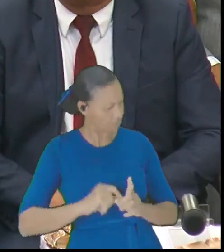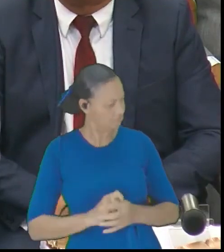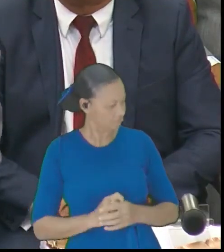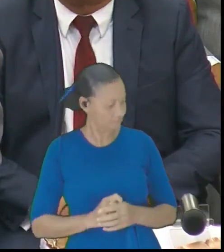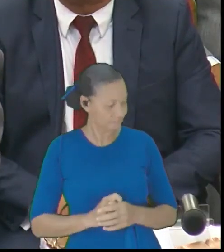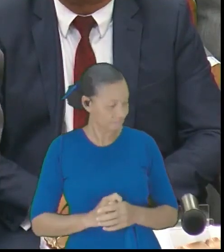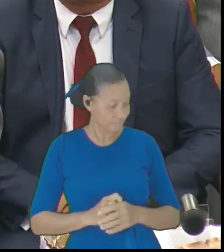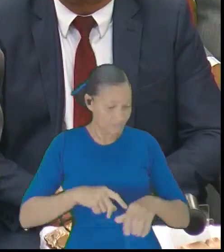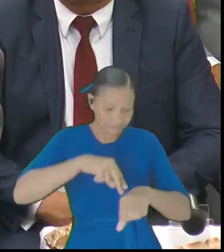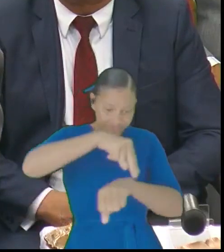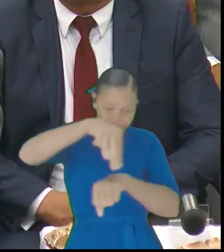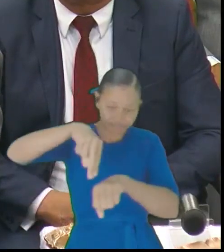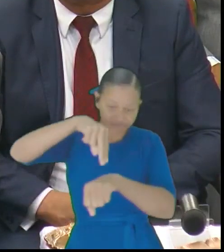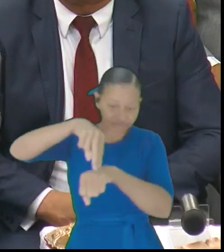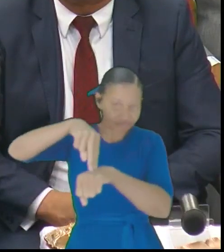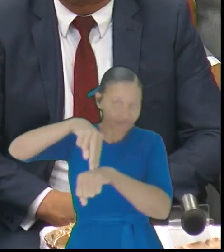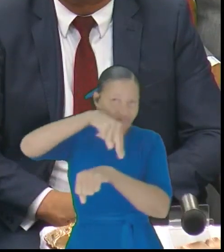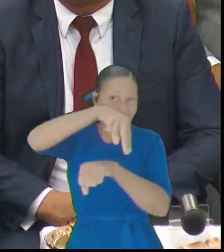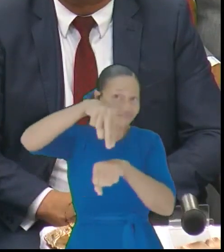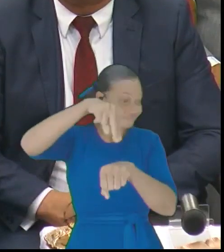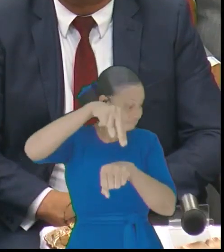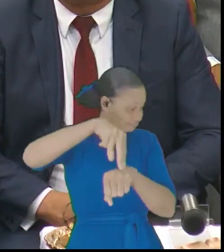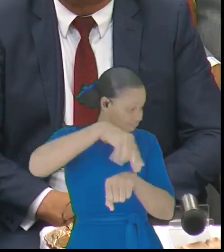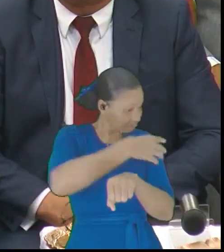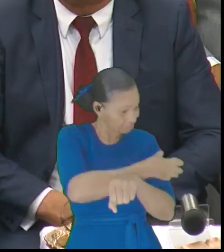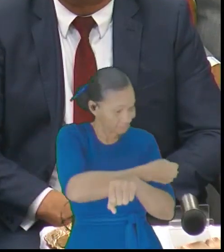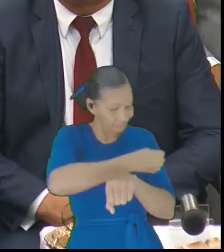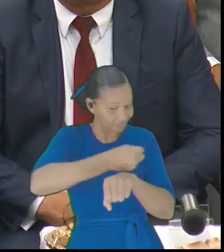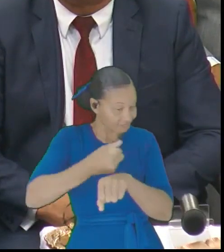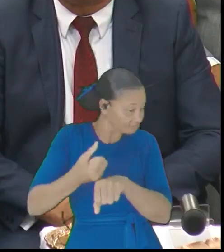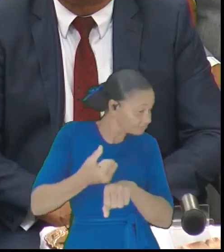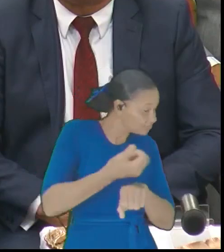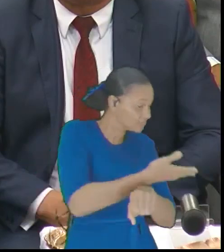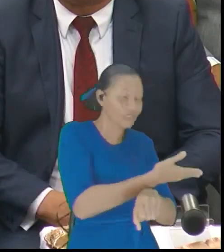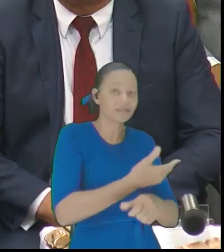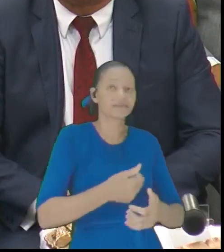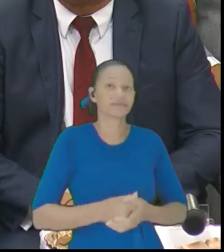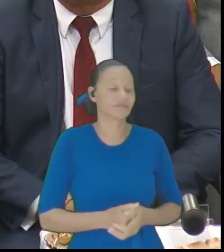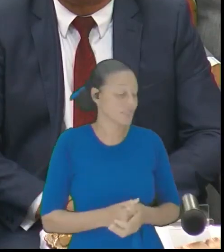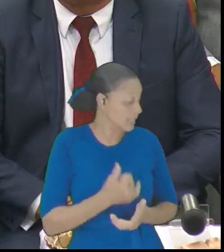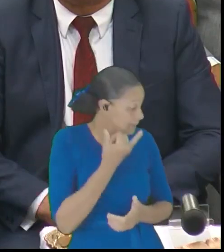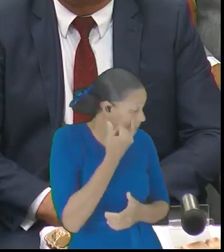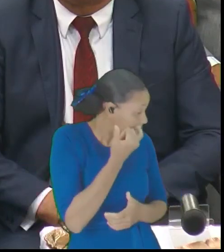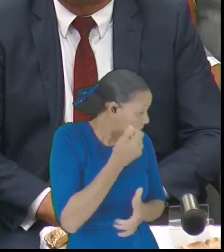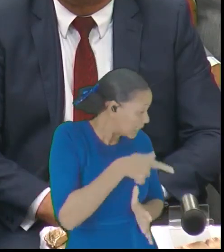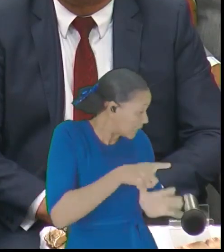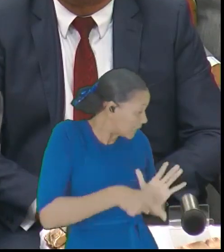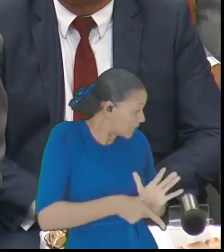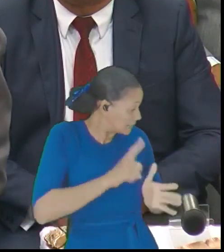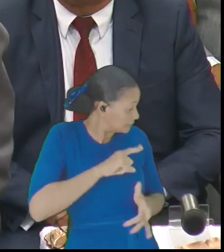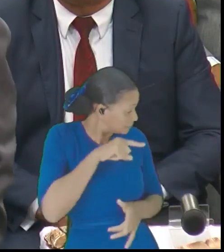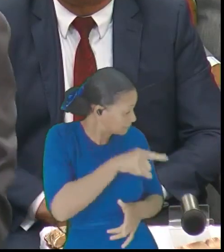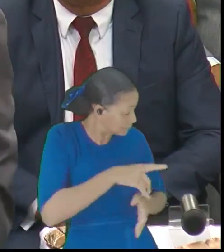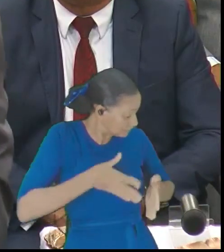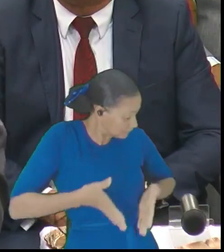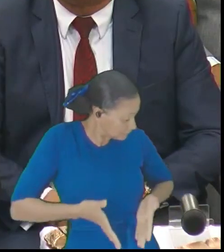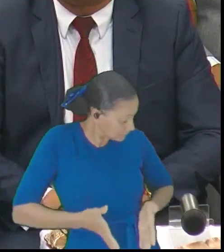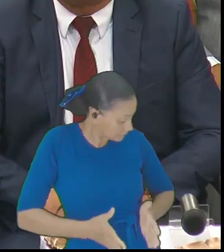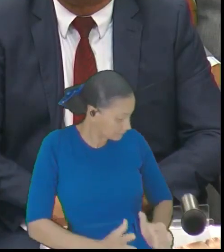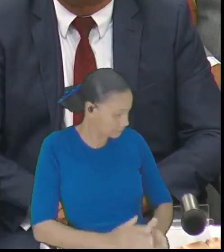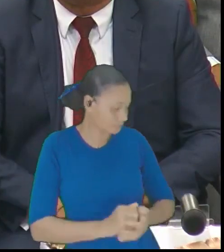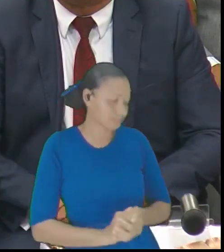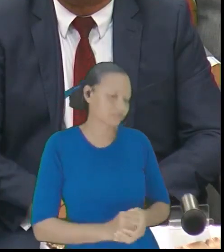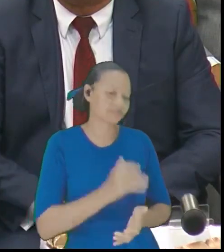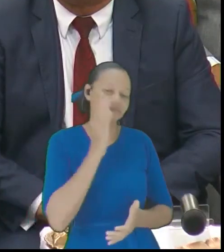as nações eu te dei. Sabe o que Deus estava dizendo, Jeremias? Antes de você nascer, eu